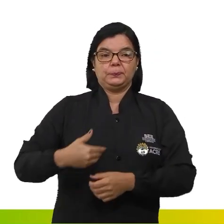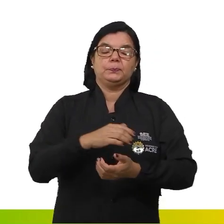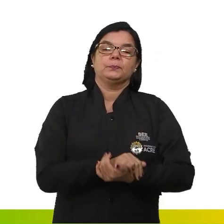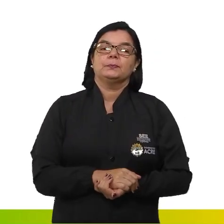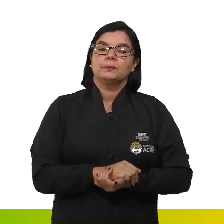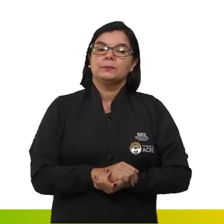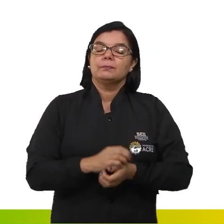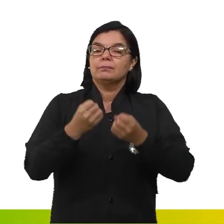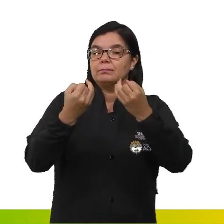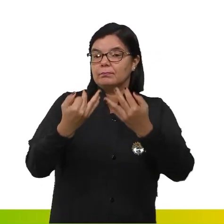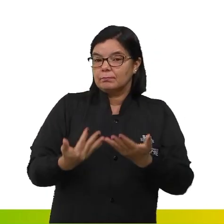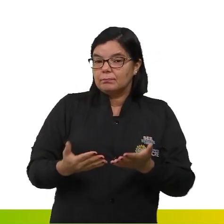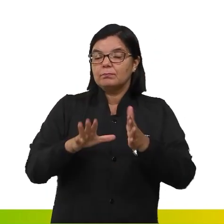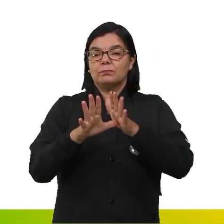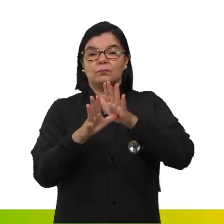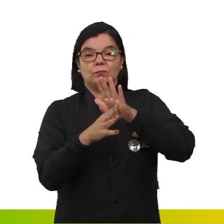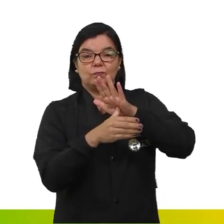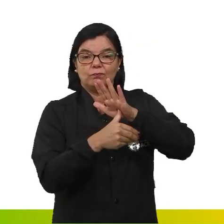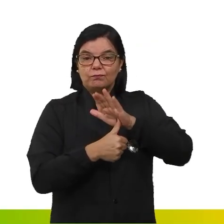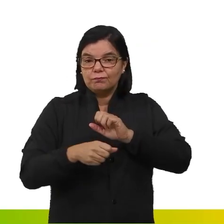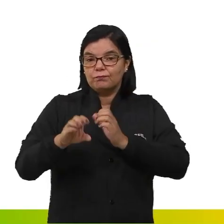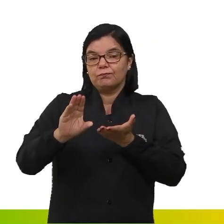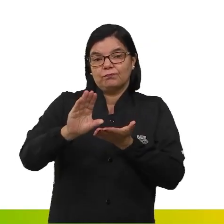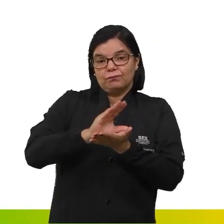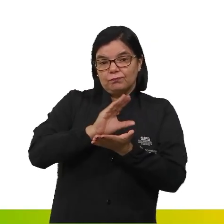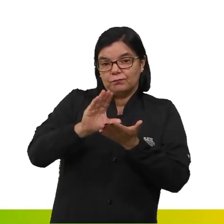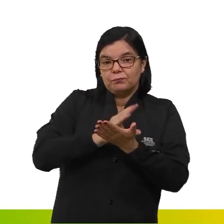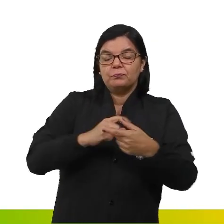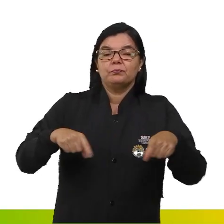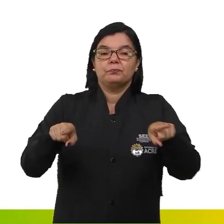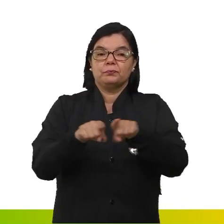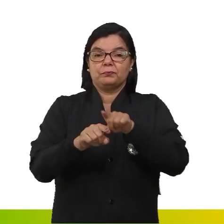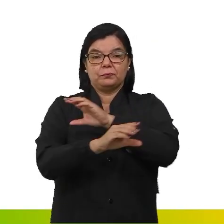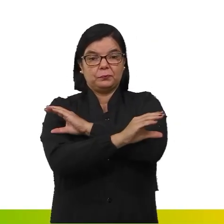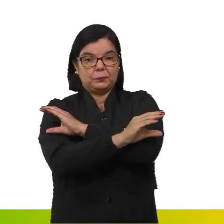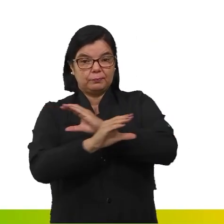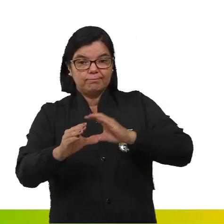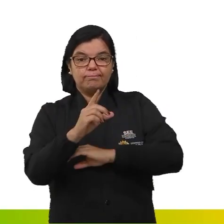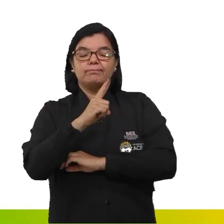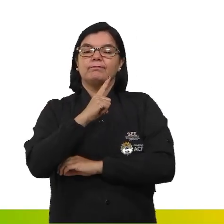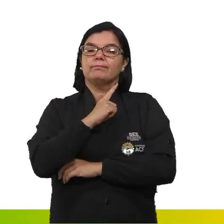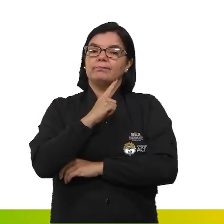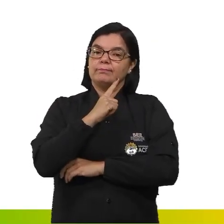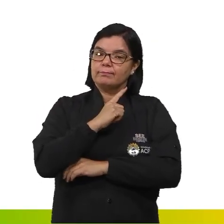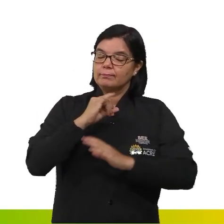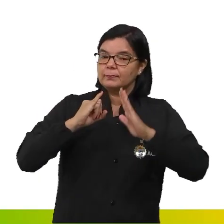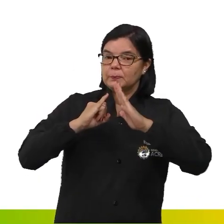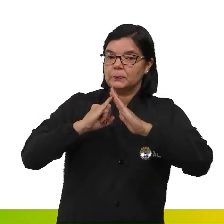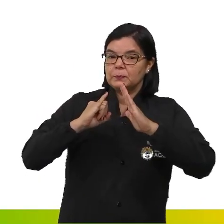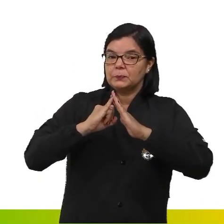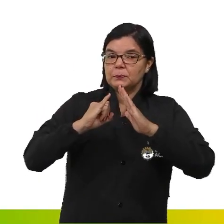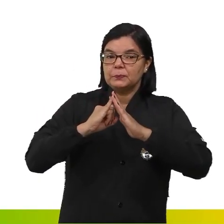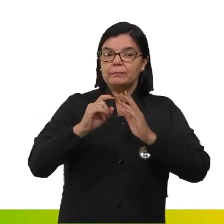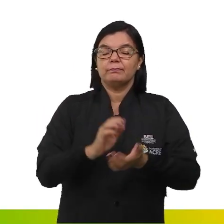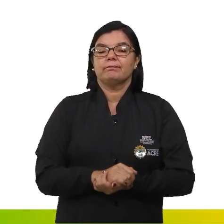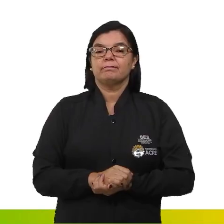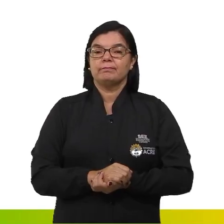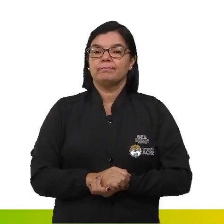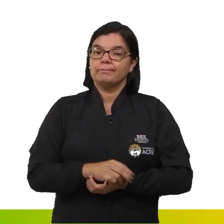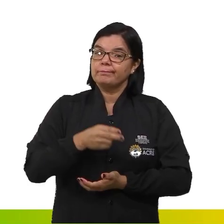Então, como desvio de recursos, aí minando também a confiança que a gente deve ter nas instituições